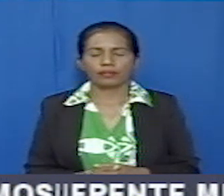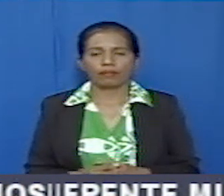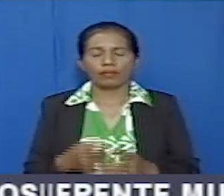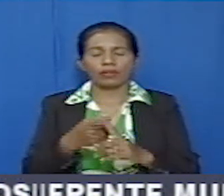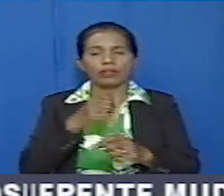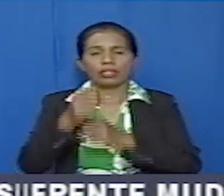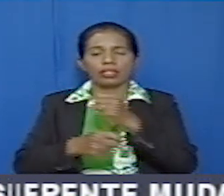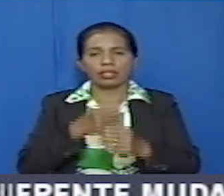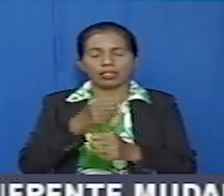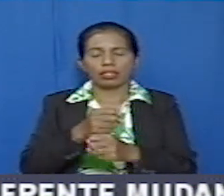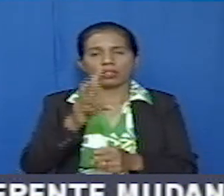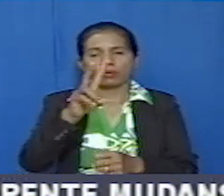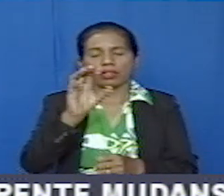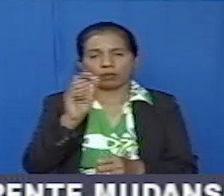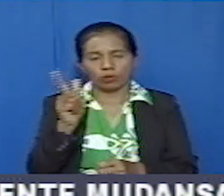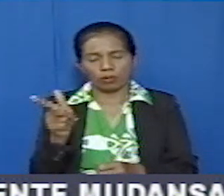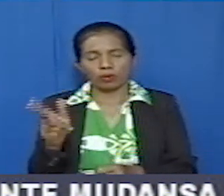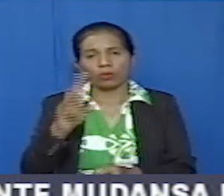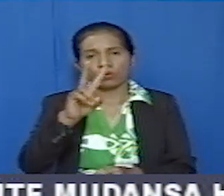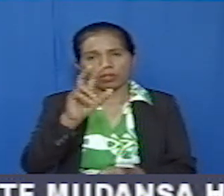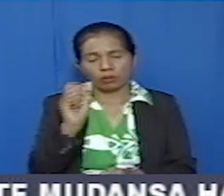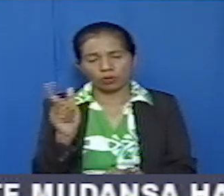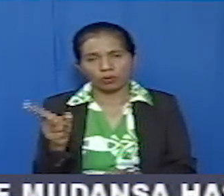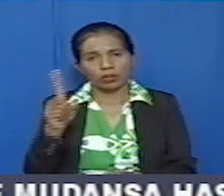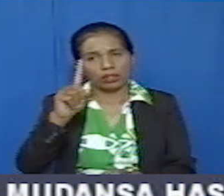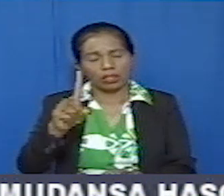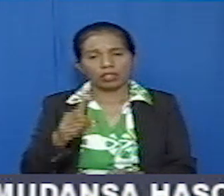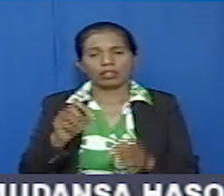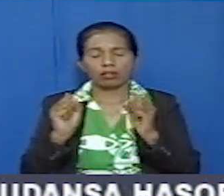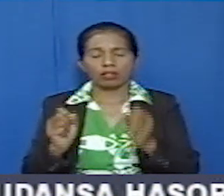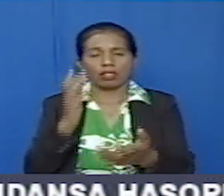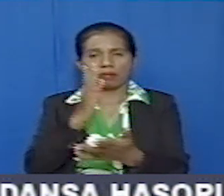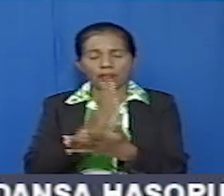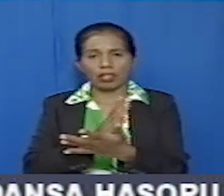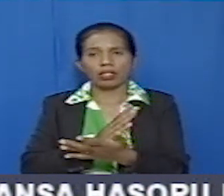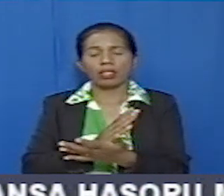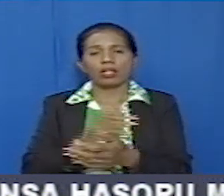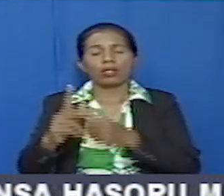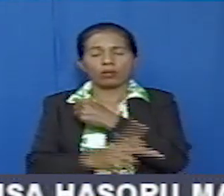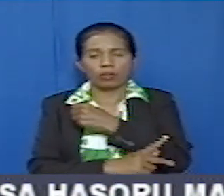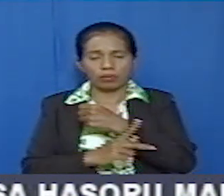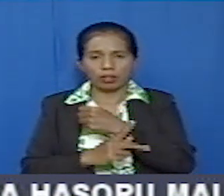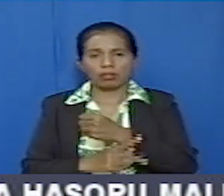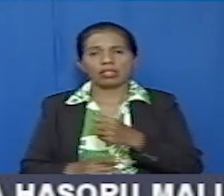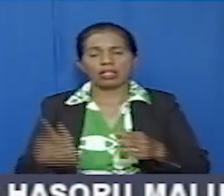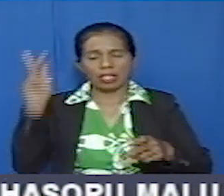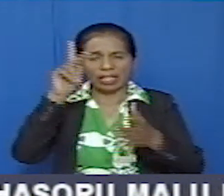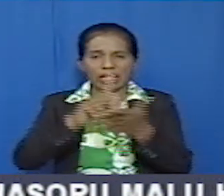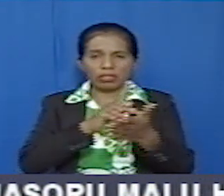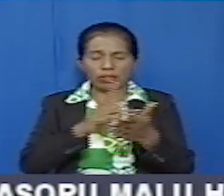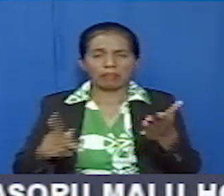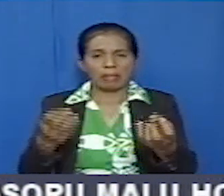Husitinan rihun rua ruanulu to rihun rua ruanulu resenida orga un combate corrupção mos resista caso peculato